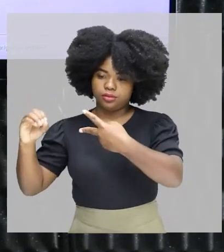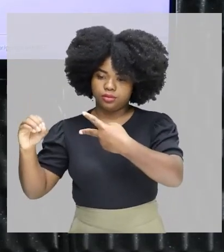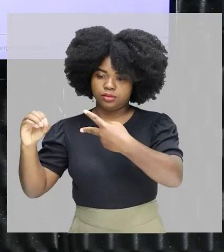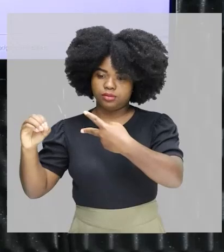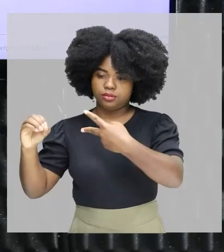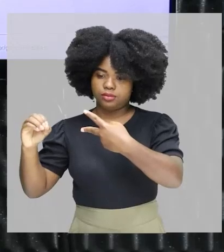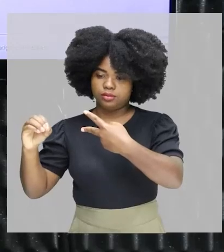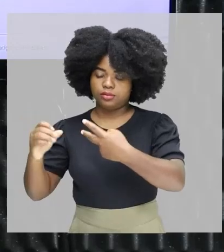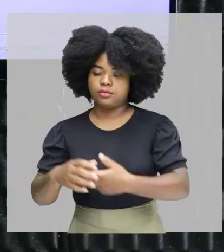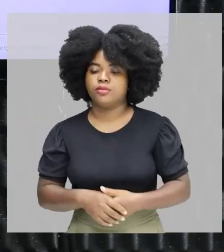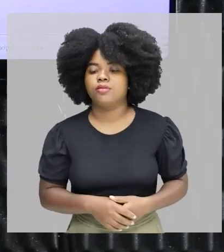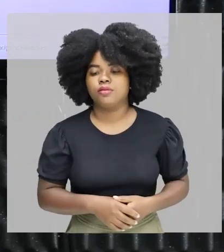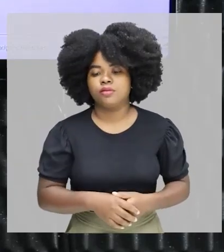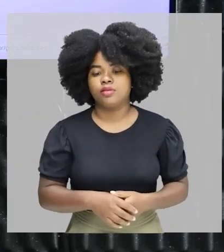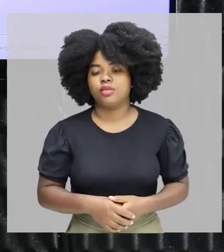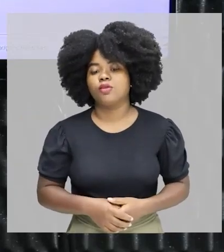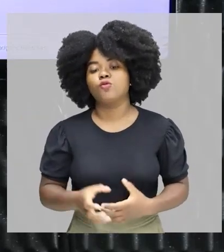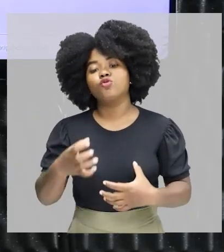no sentido